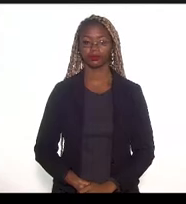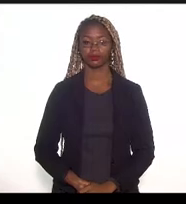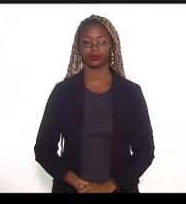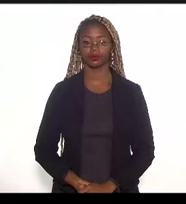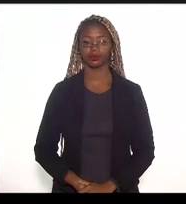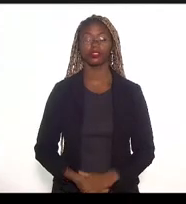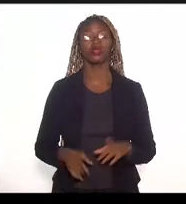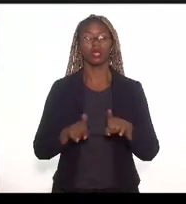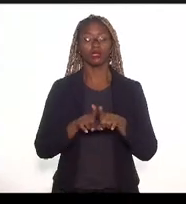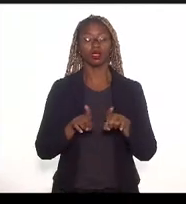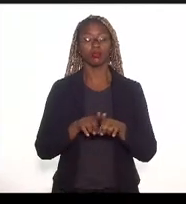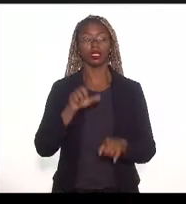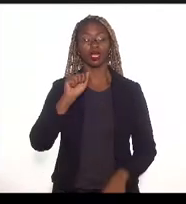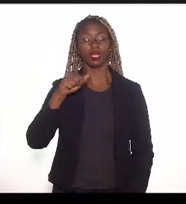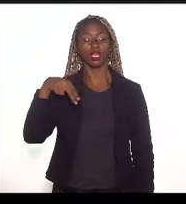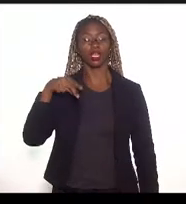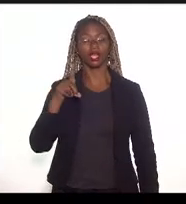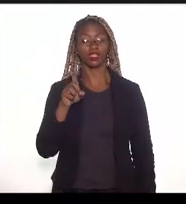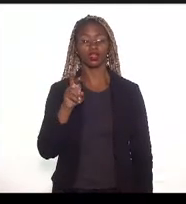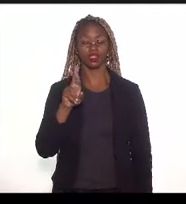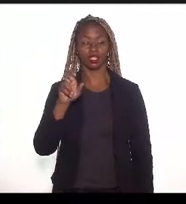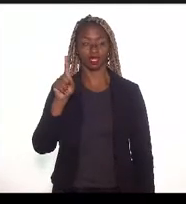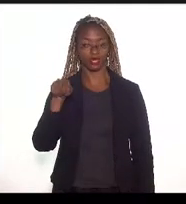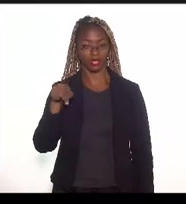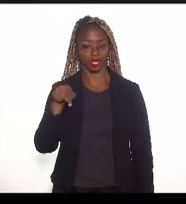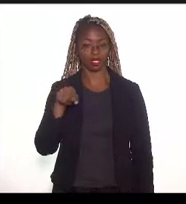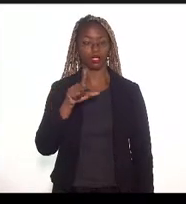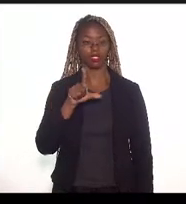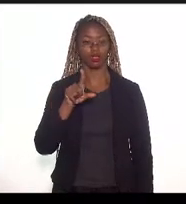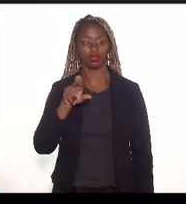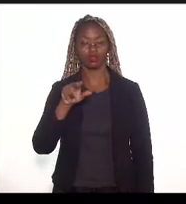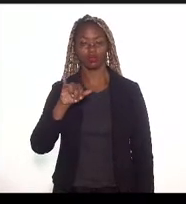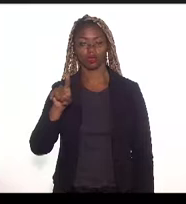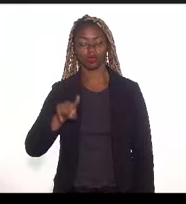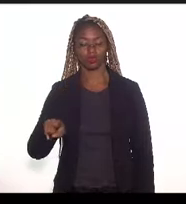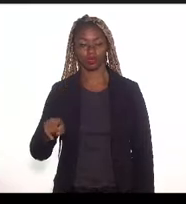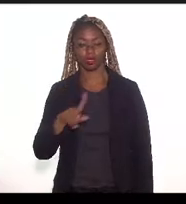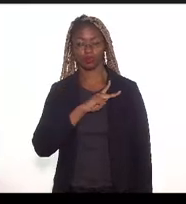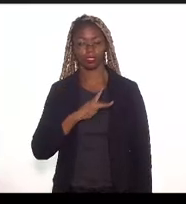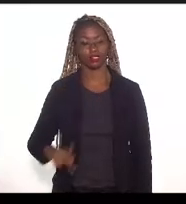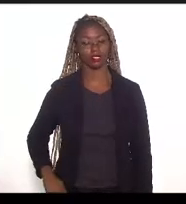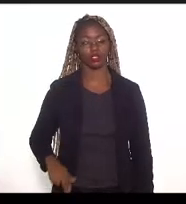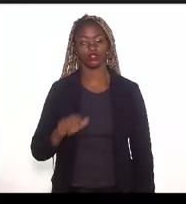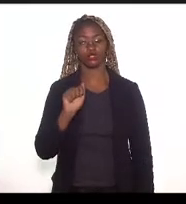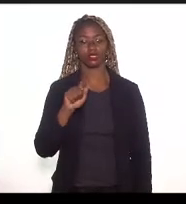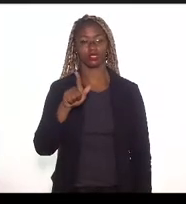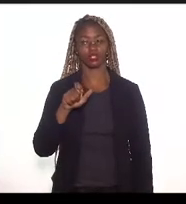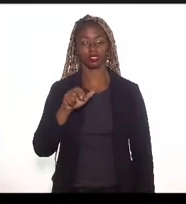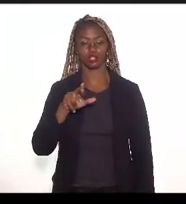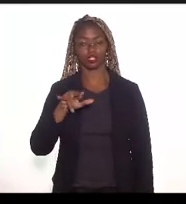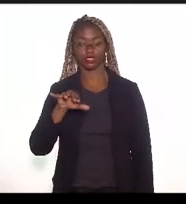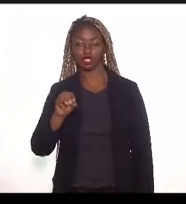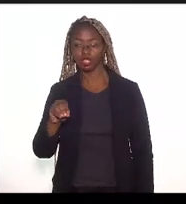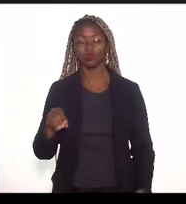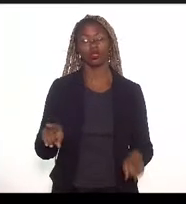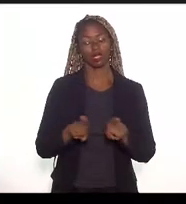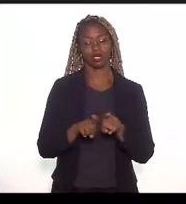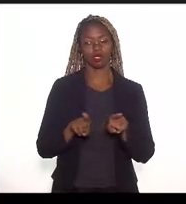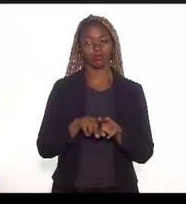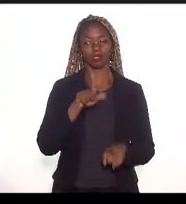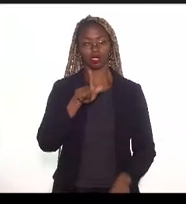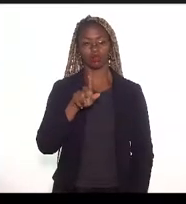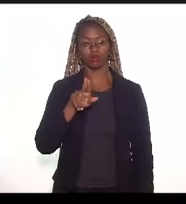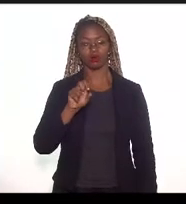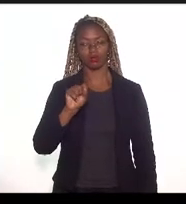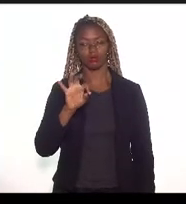o André Luiz Vilaverde, que é o presidente da AGRIO, o Gustavo